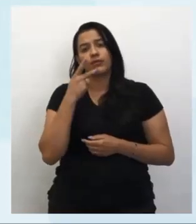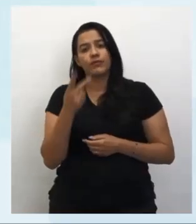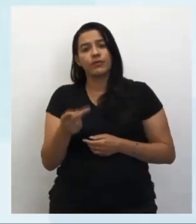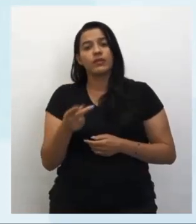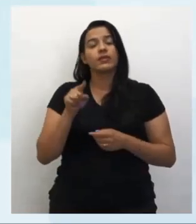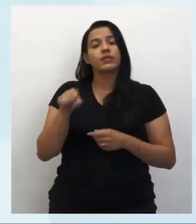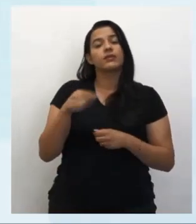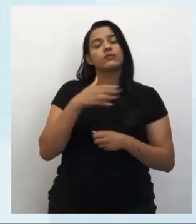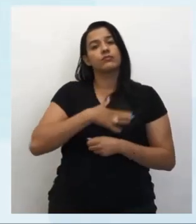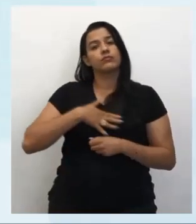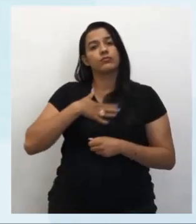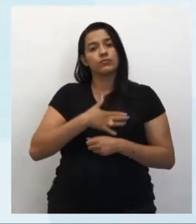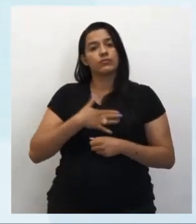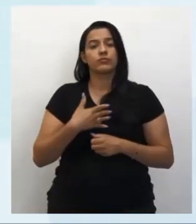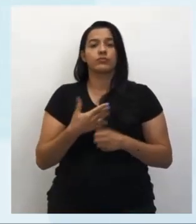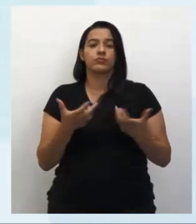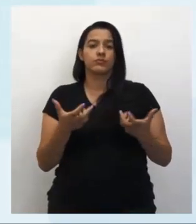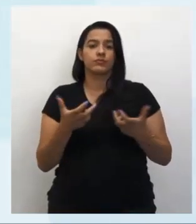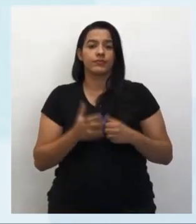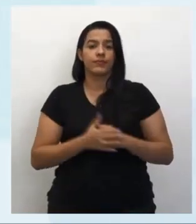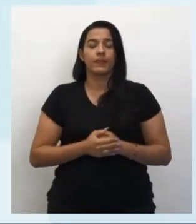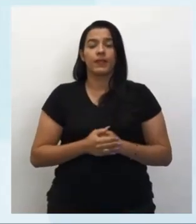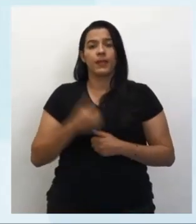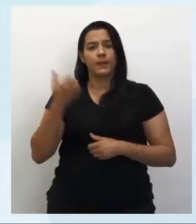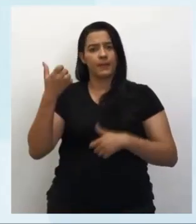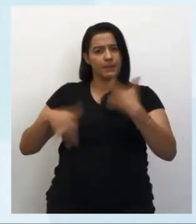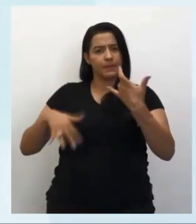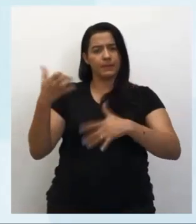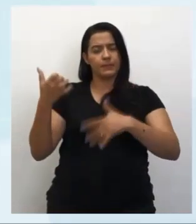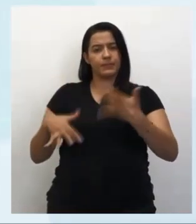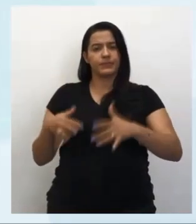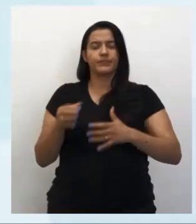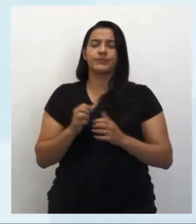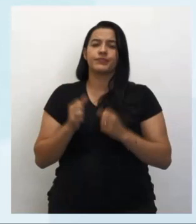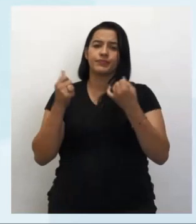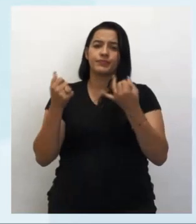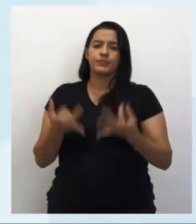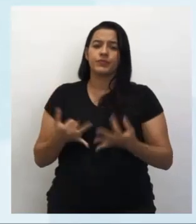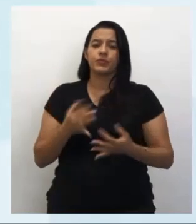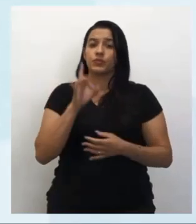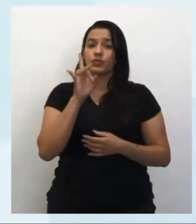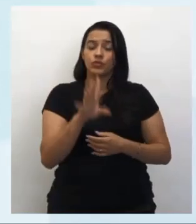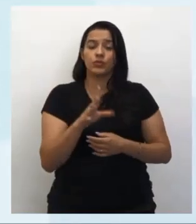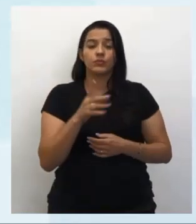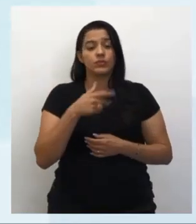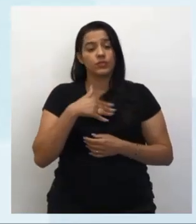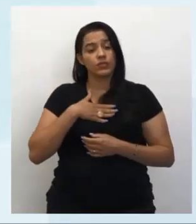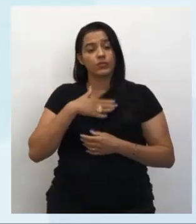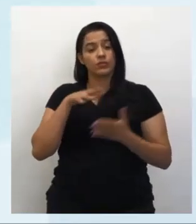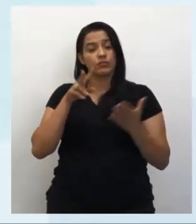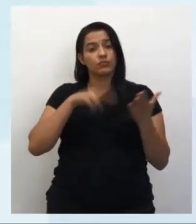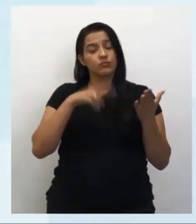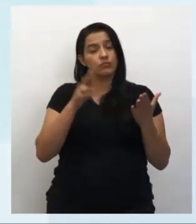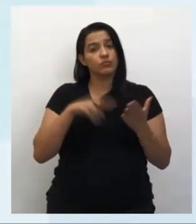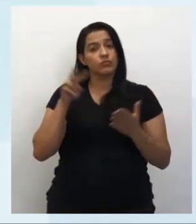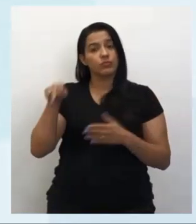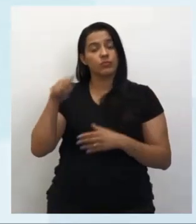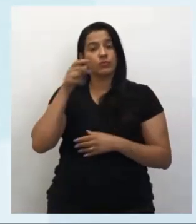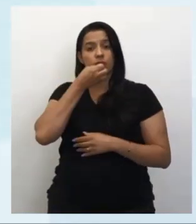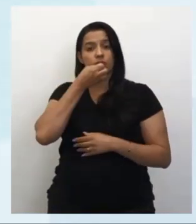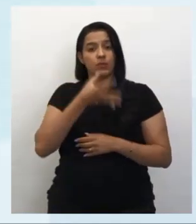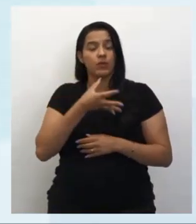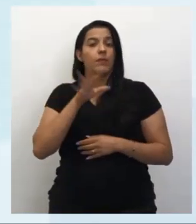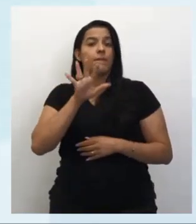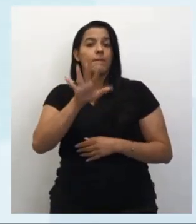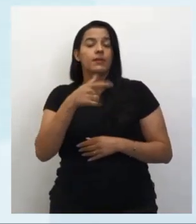seu agrado. Conto-lhe esta particularidade não só porque me pareceu pintá-lo bem, como porque a